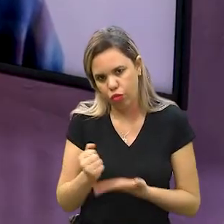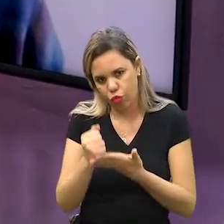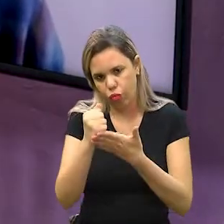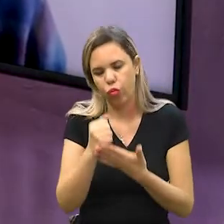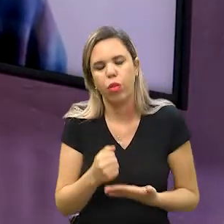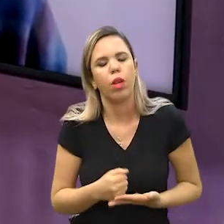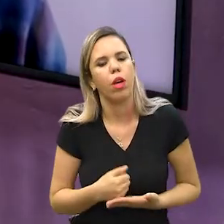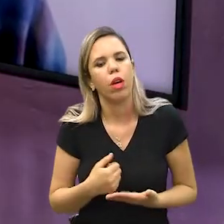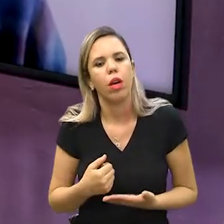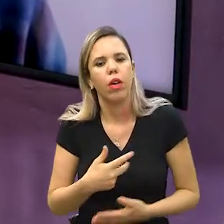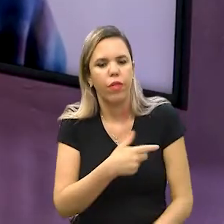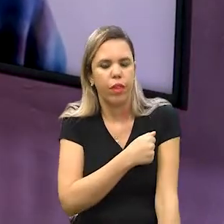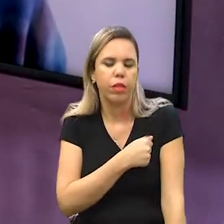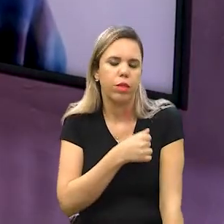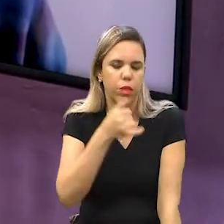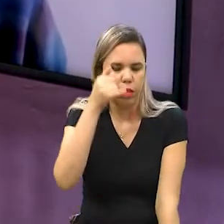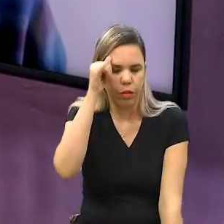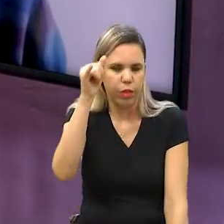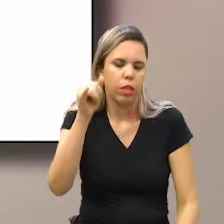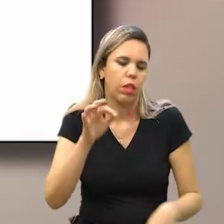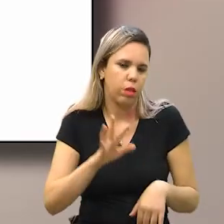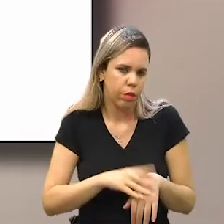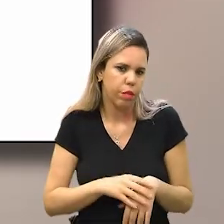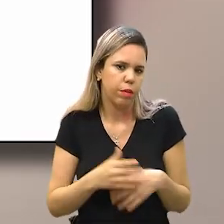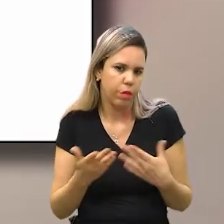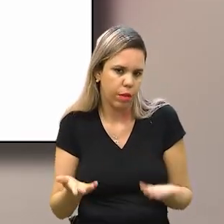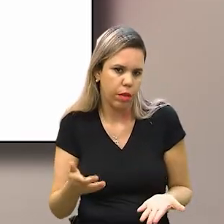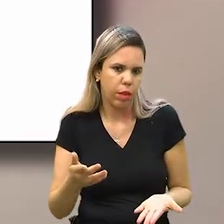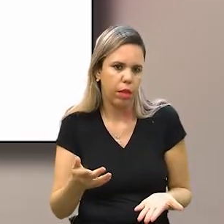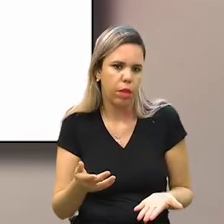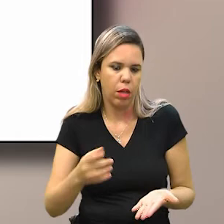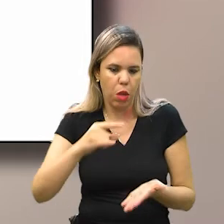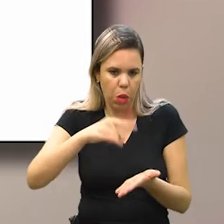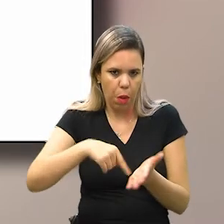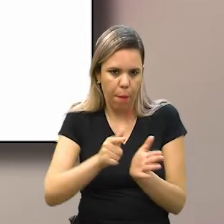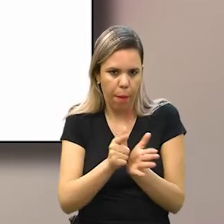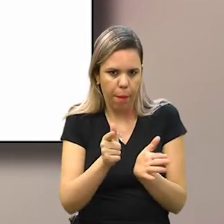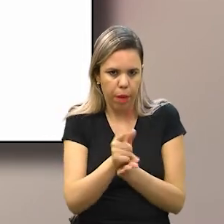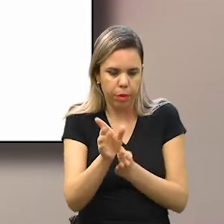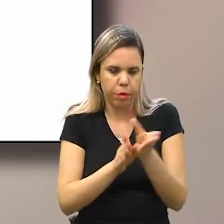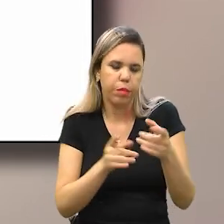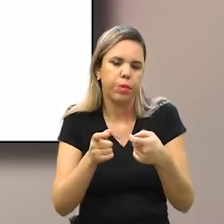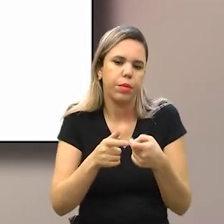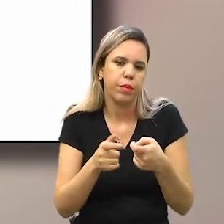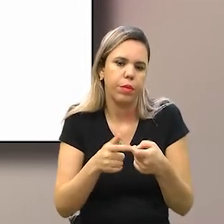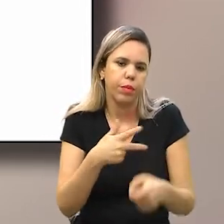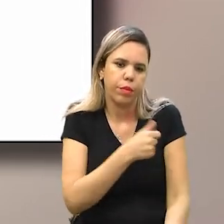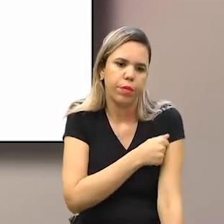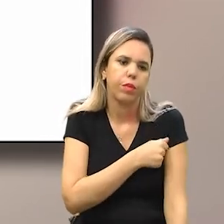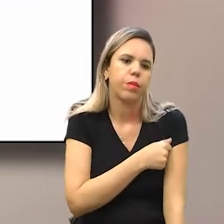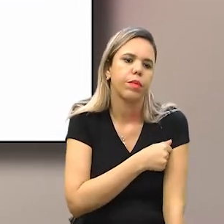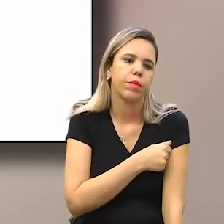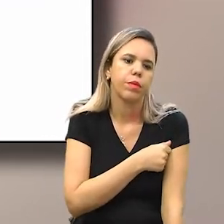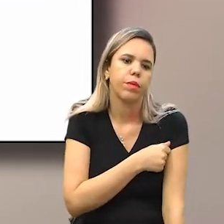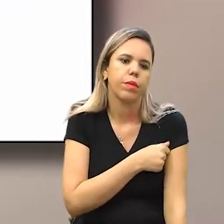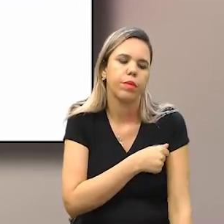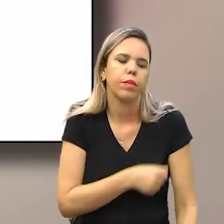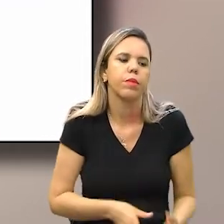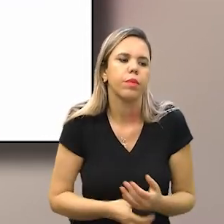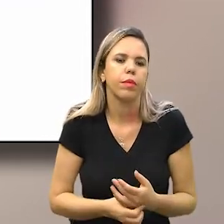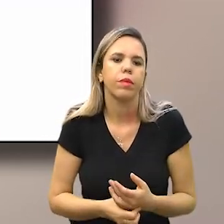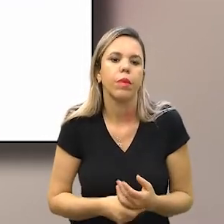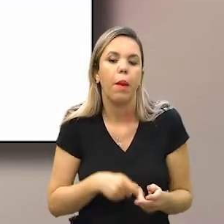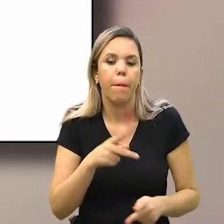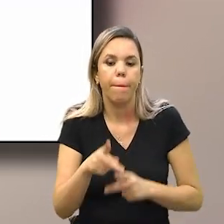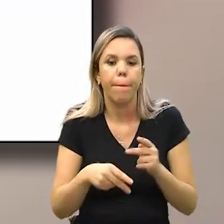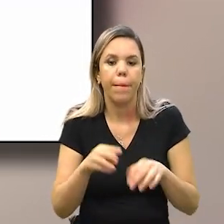já ajuda então a vacinação, né, doutor? Se você for ver a bula, a recomendação médica dessa vacina, ela está